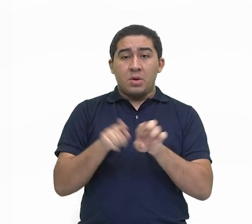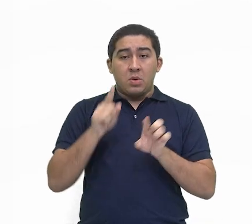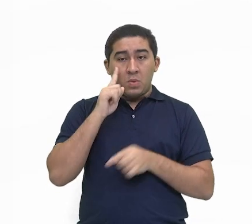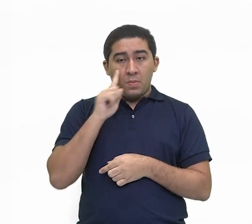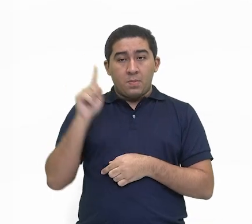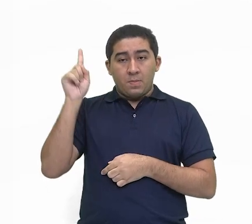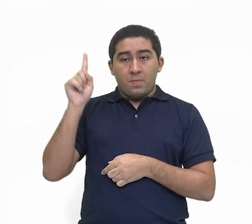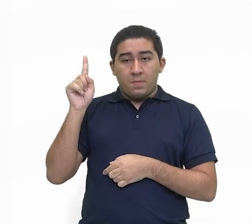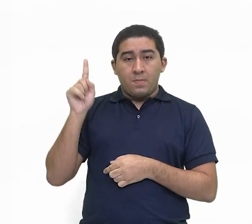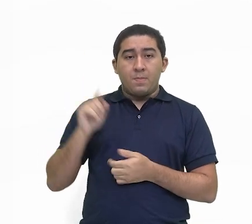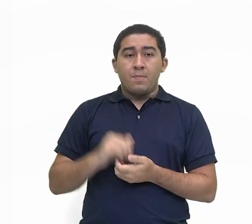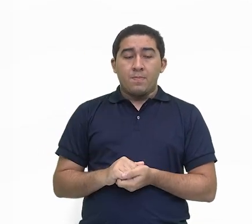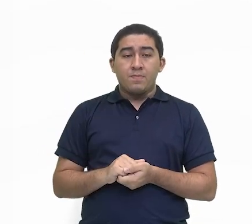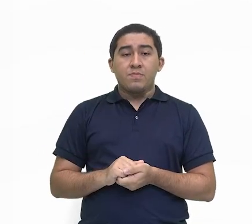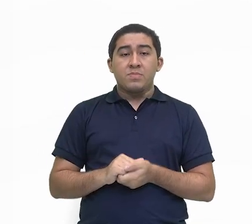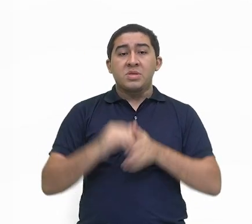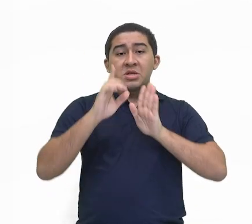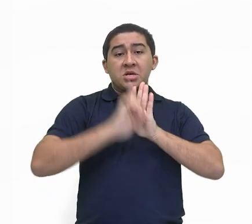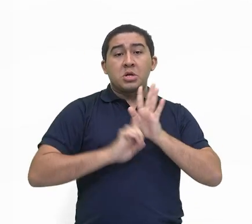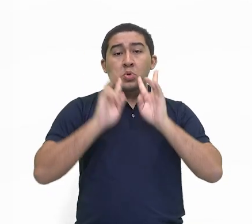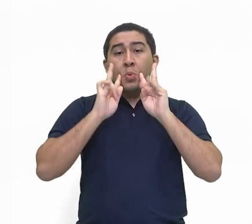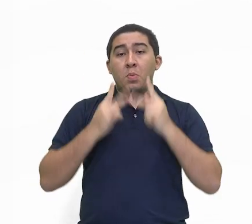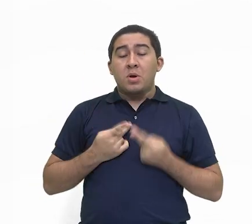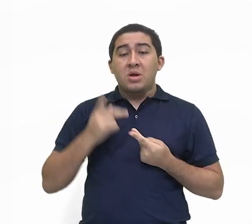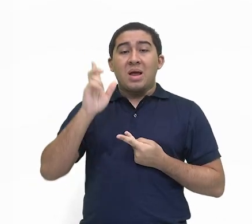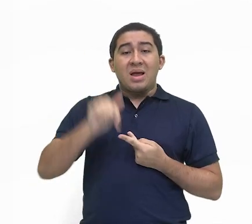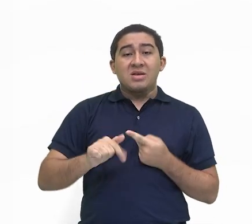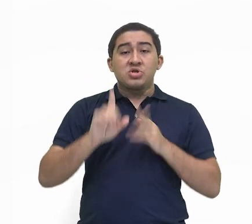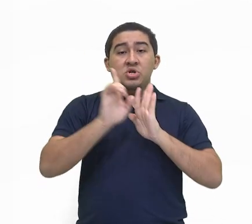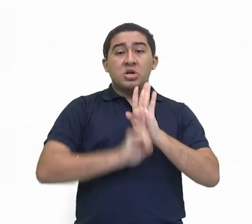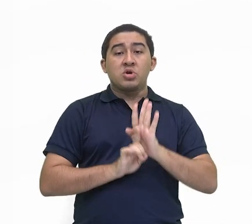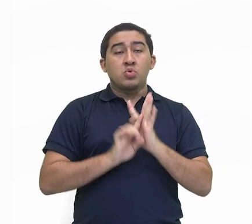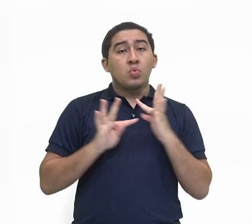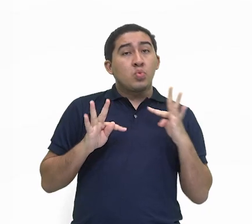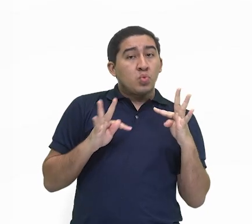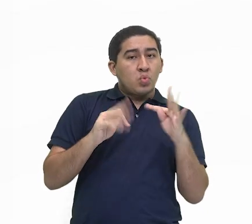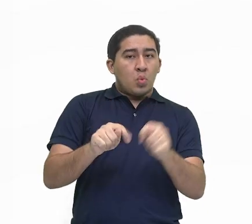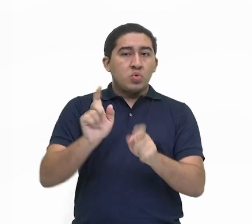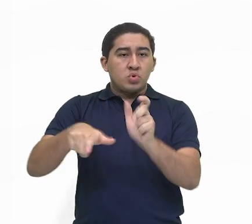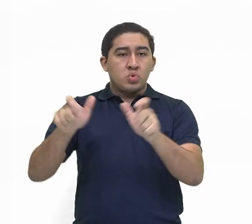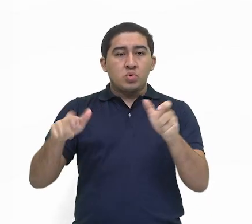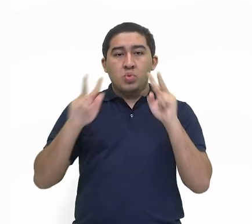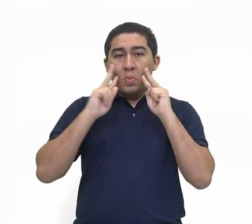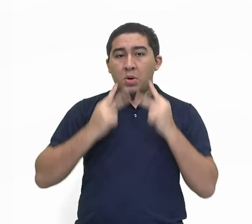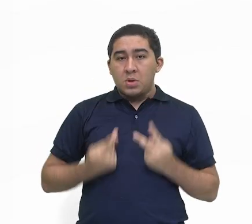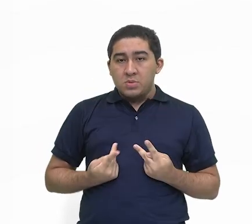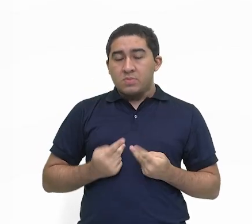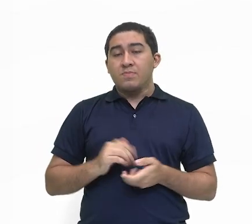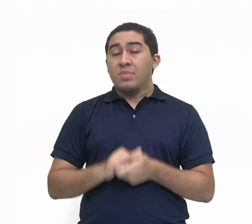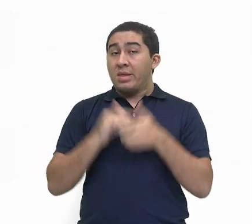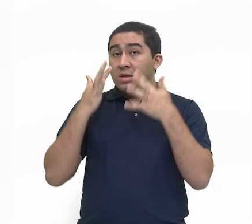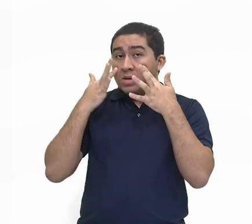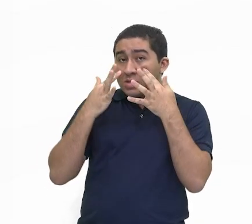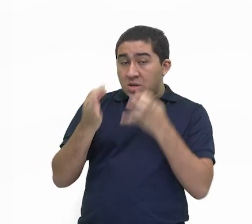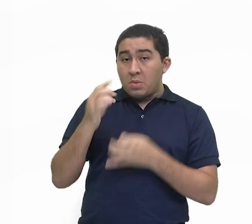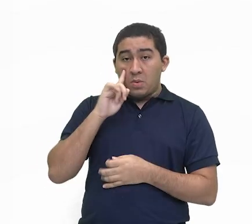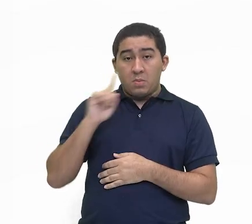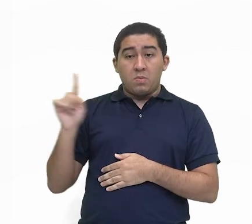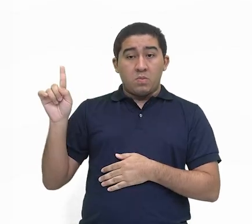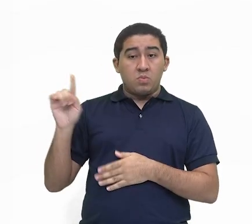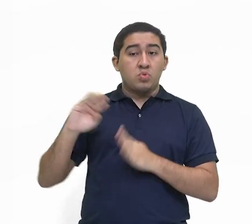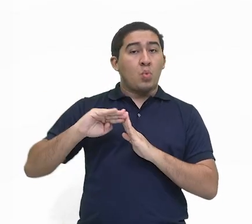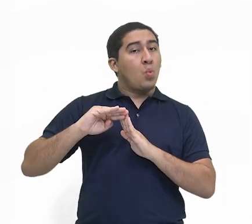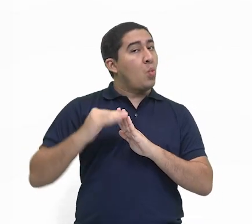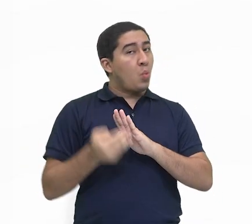comigo, que os direitos humanos, eles são direitos inerentes a todos os seres humanos. Olha bem, pessoal, todos,